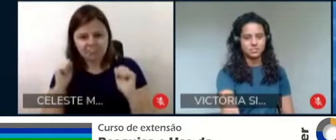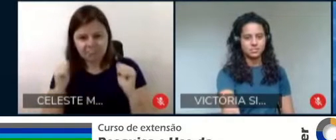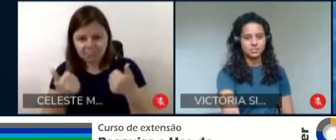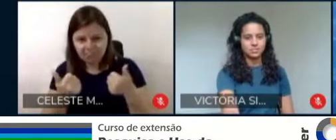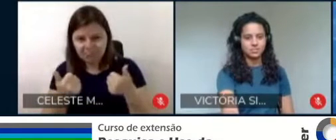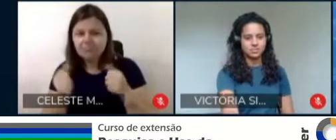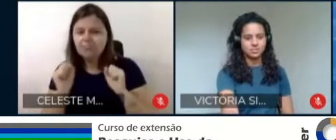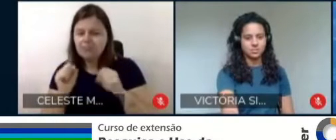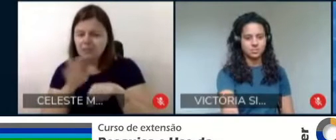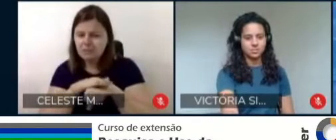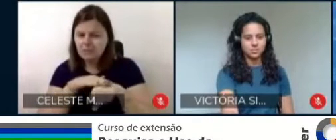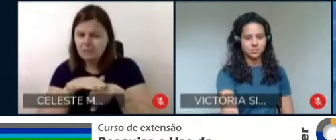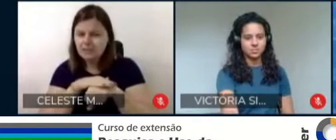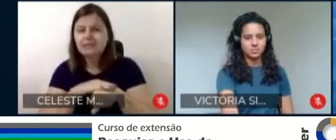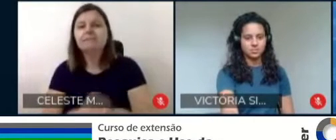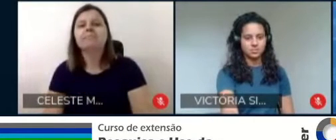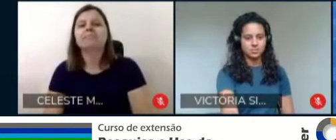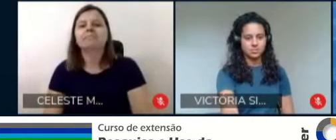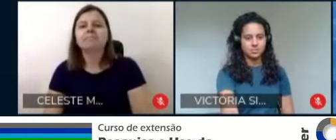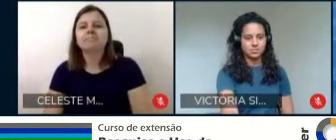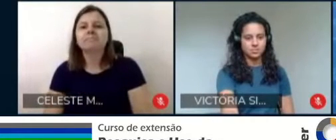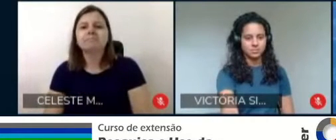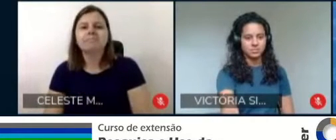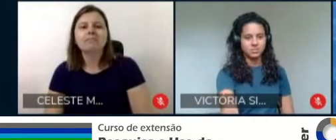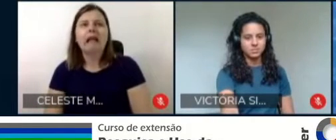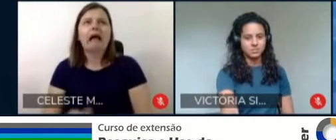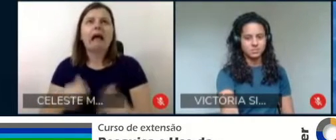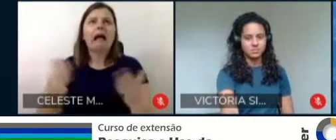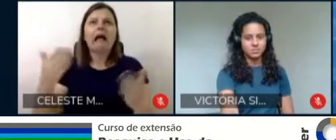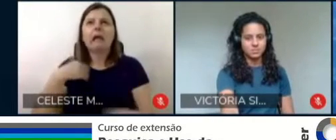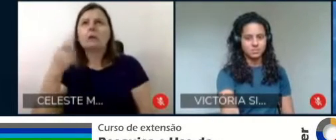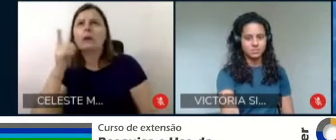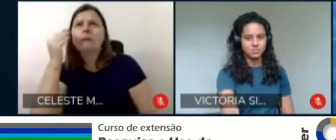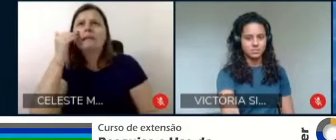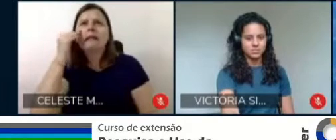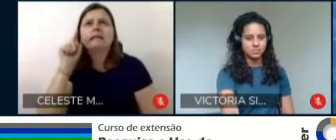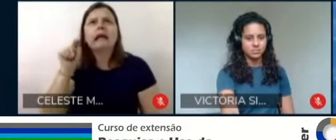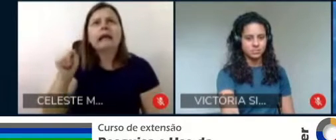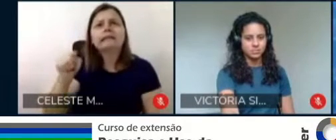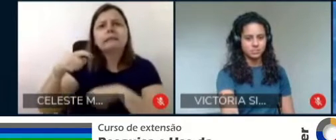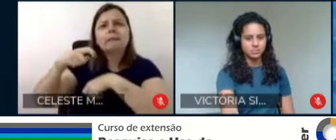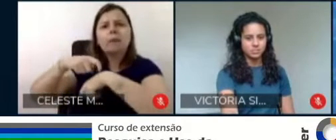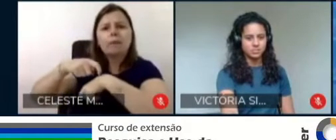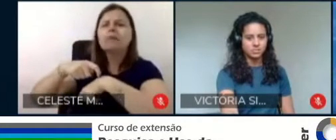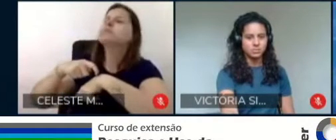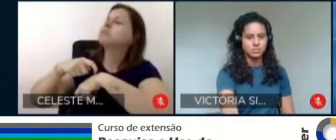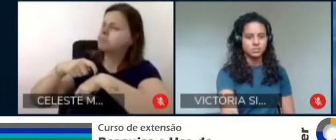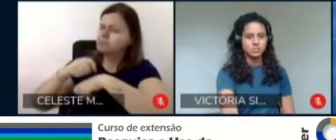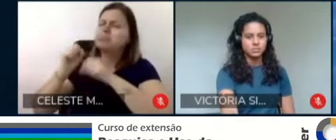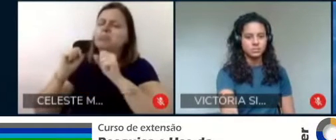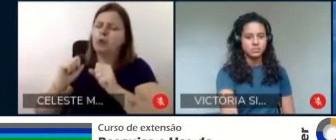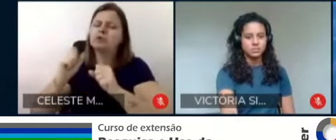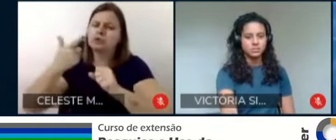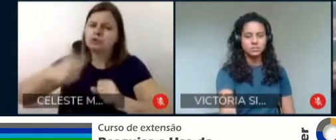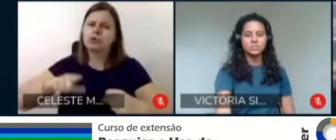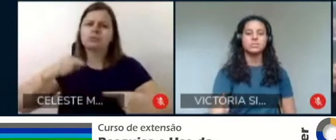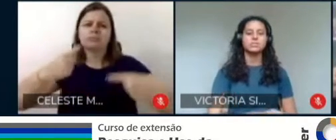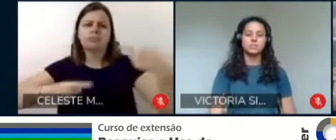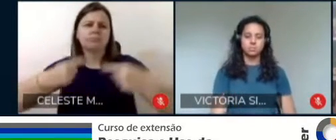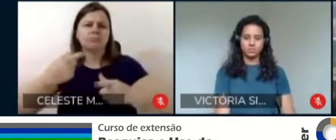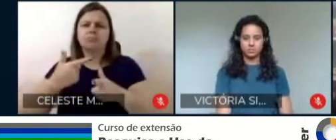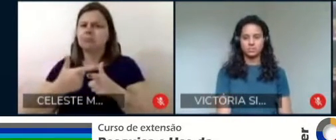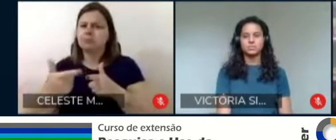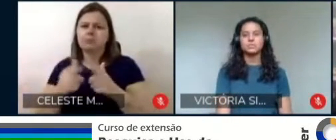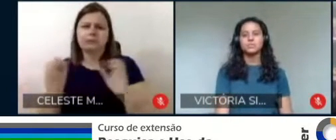pode conversar a respeito. Ah, eu não entendi o minuto tal. A gente pode rever isso juntos, não tem problema, tá bom?